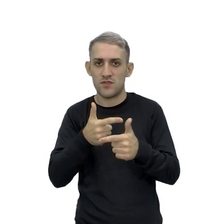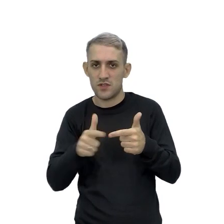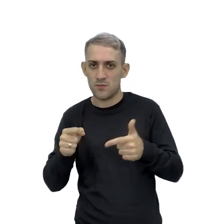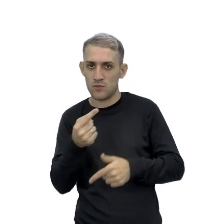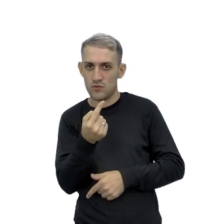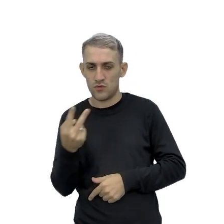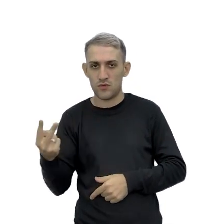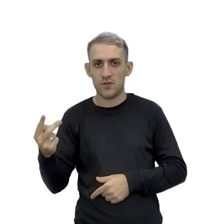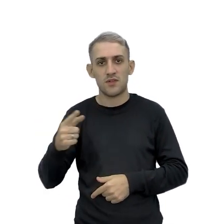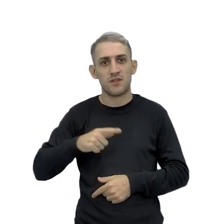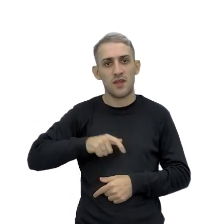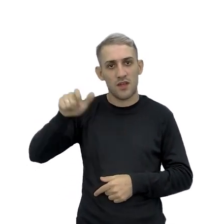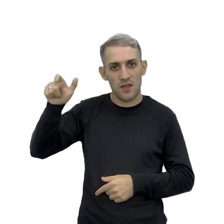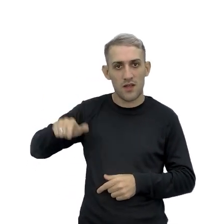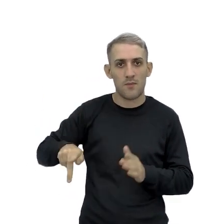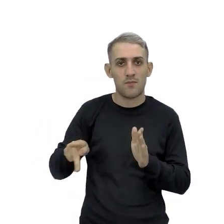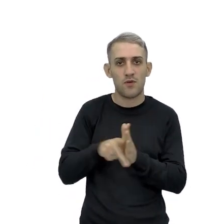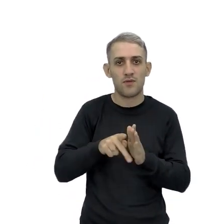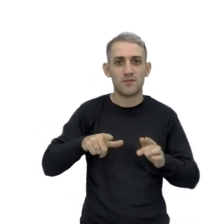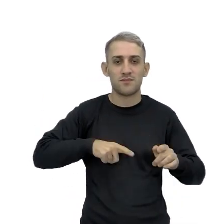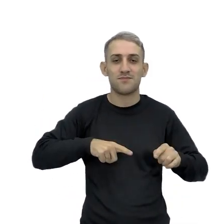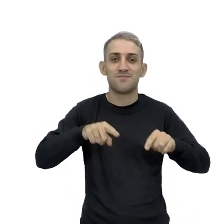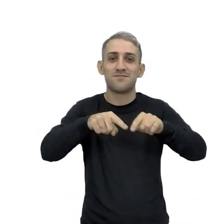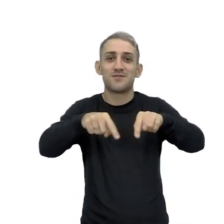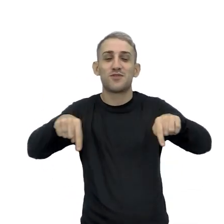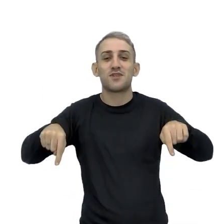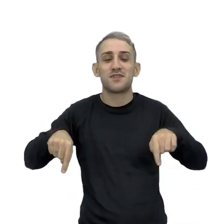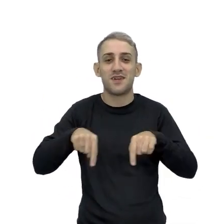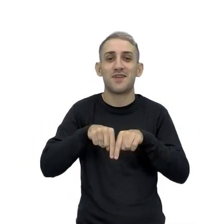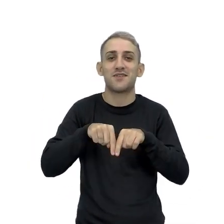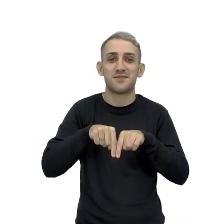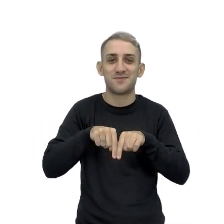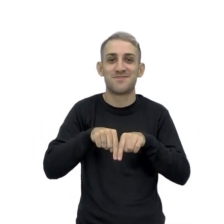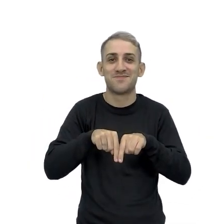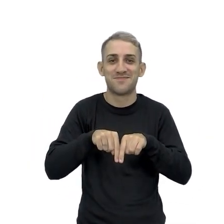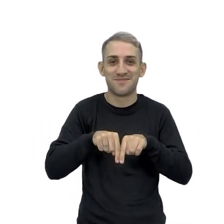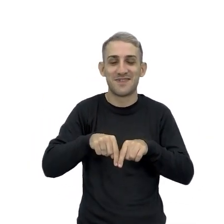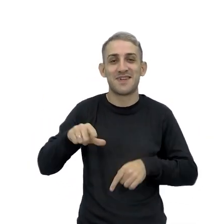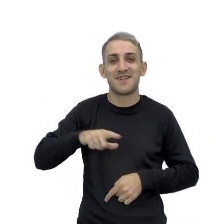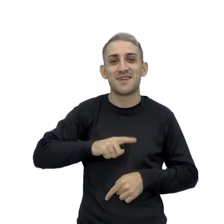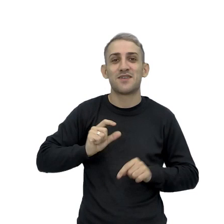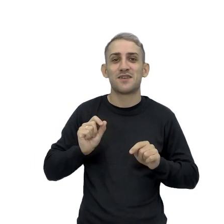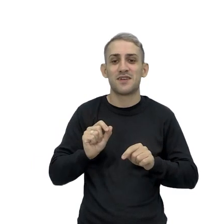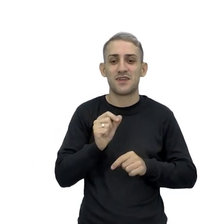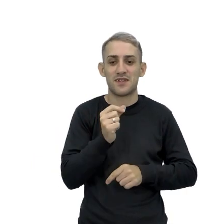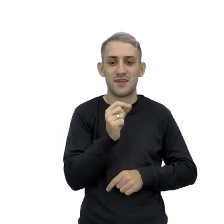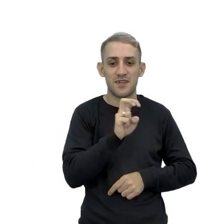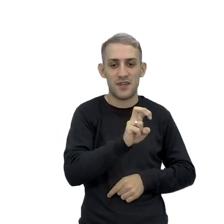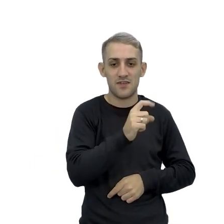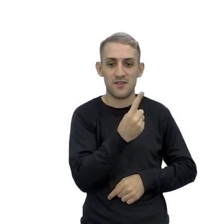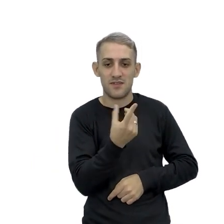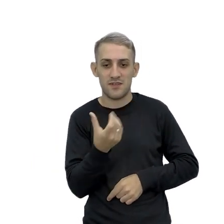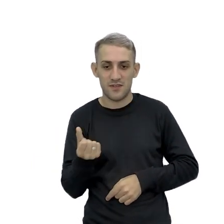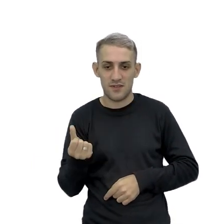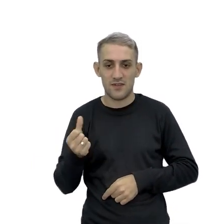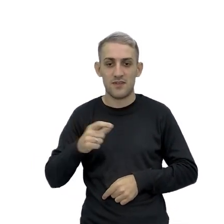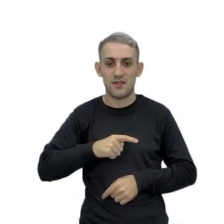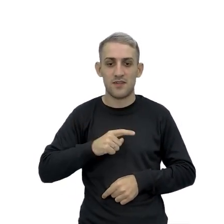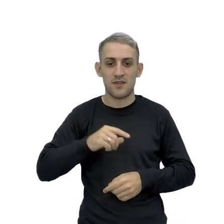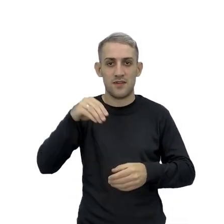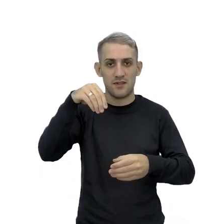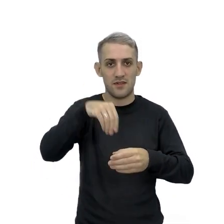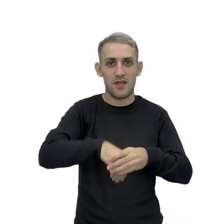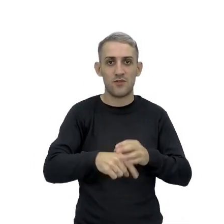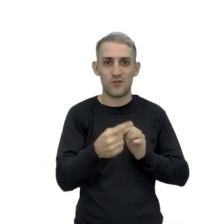olha lá, Chapeuzinho tinha uma caixinha para acomodar docinhos, sabendo que ela tinha 516 e que cada caixinha tinha